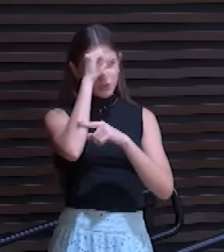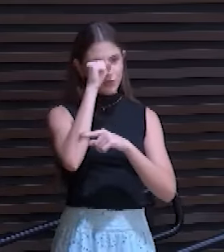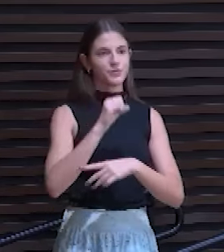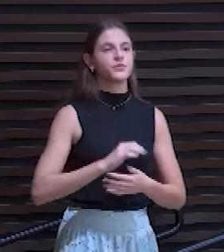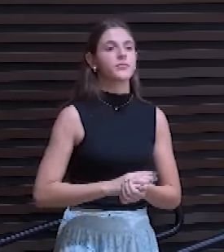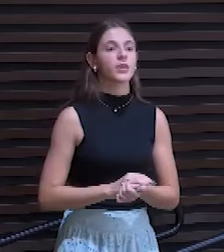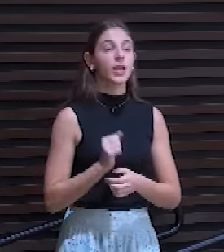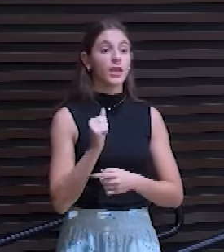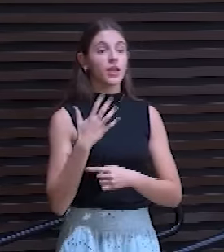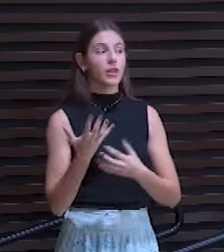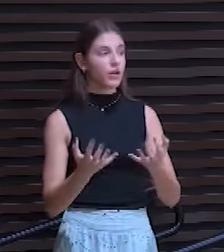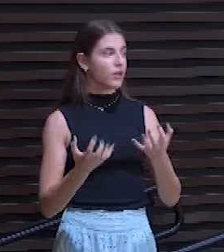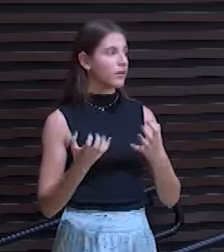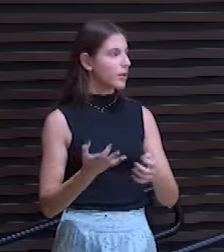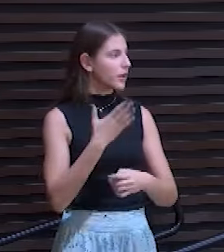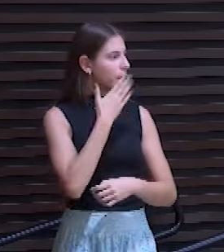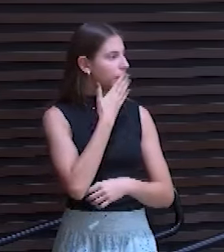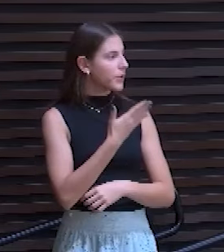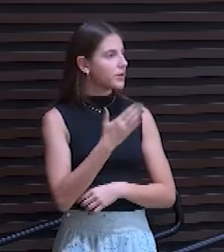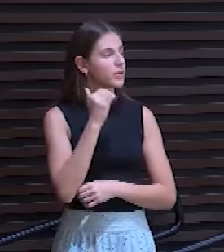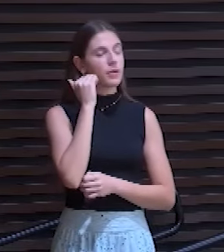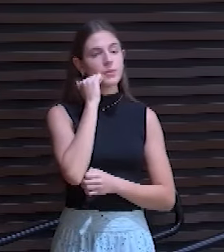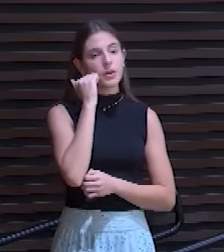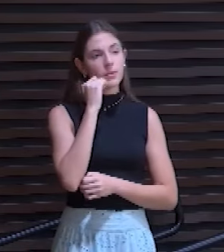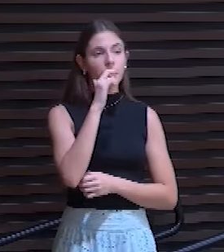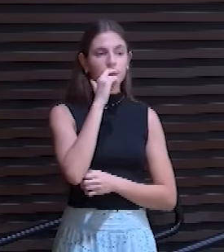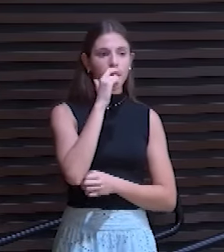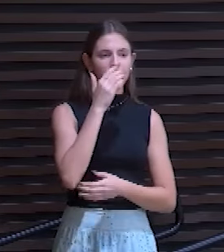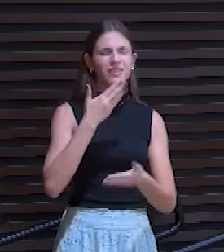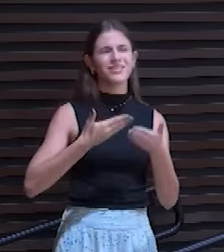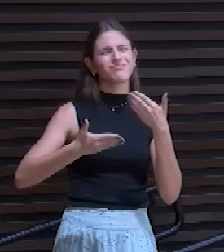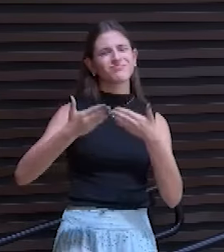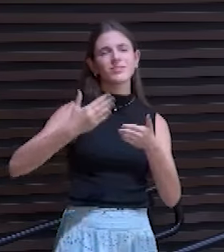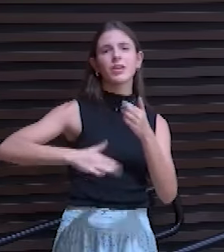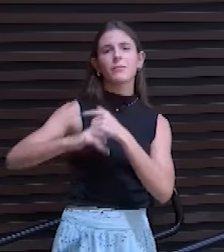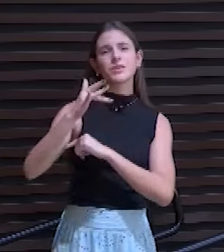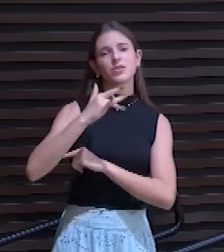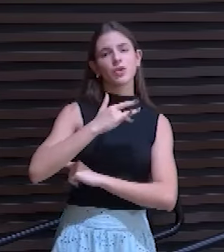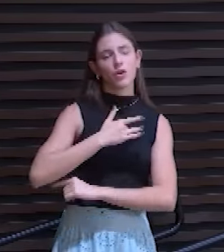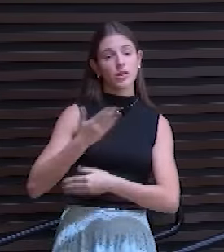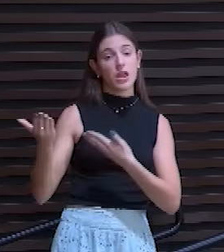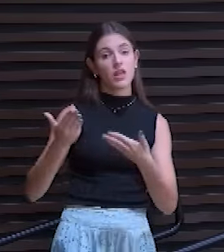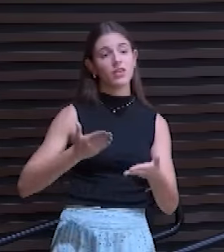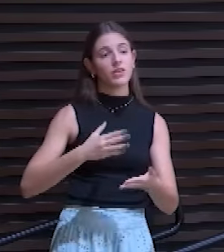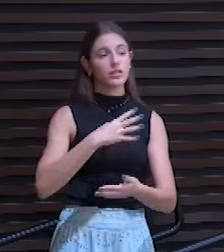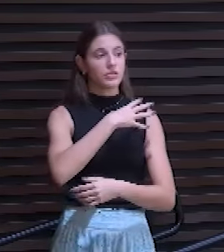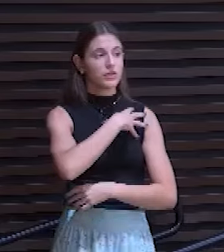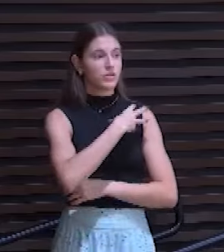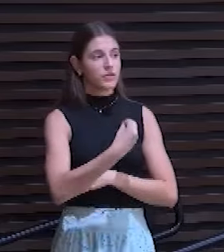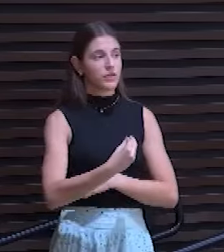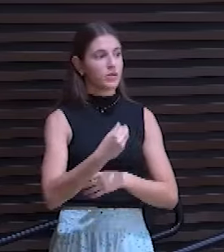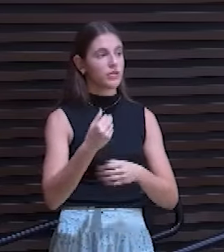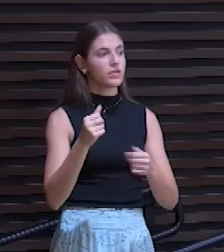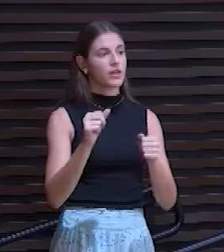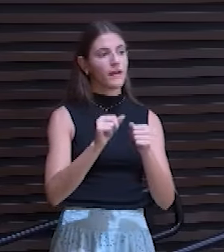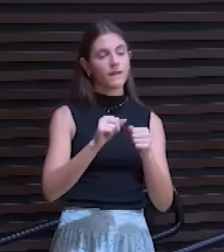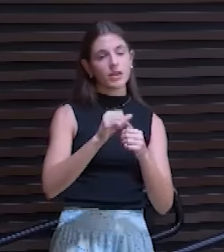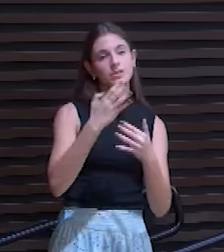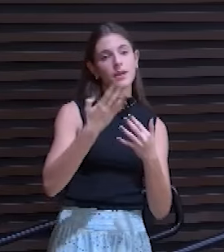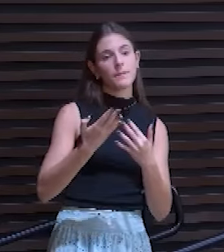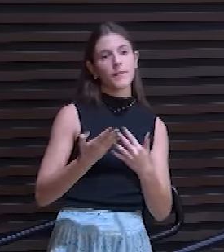pedir aos pais, por misericórdia, venham participar conosco. Traga os seus filhos para participar, para a gente estar